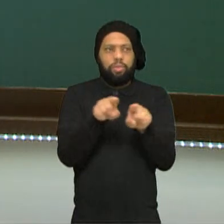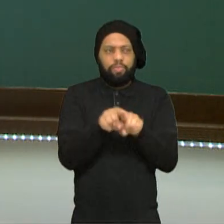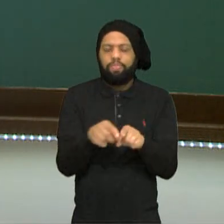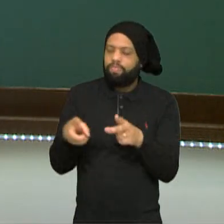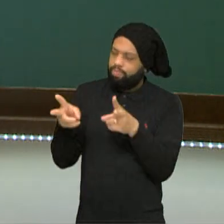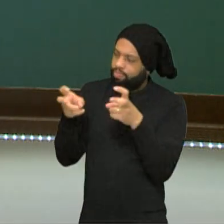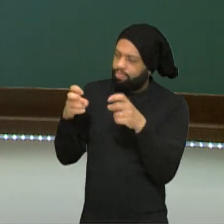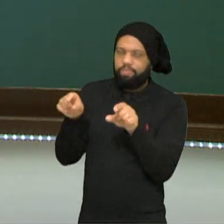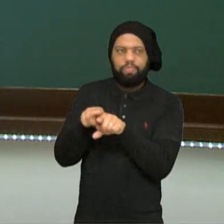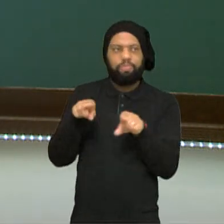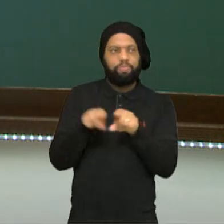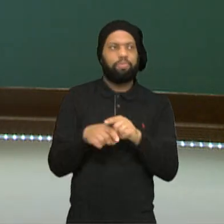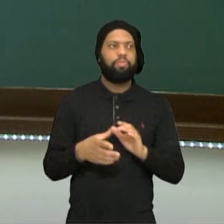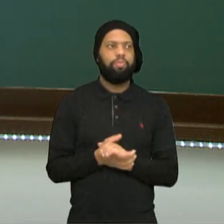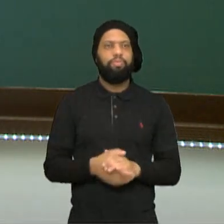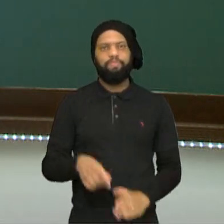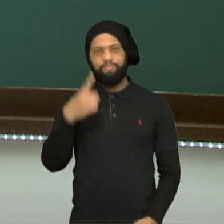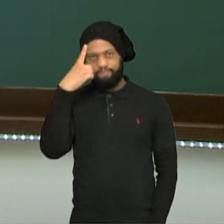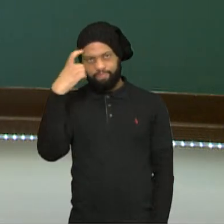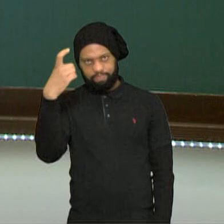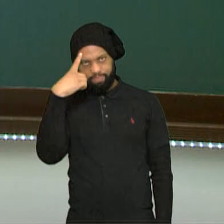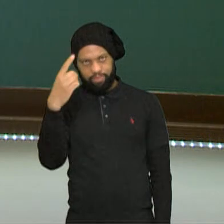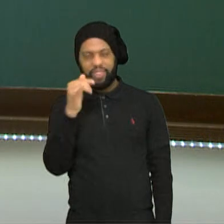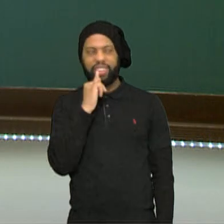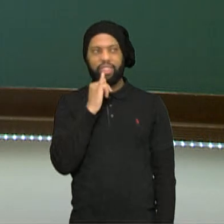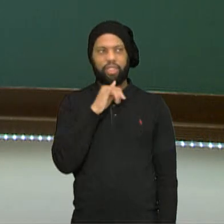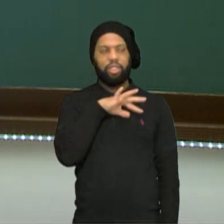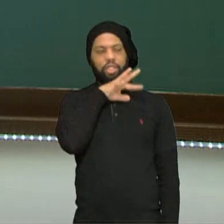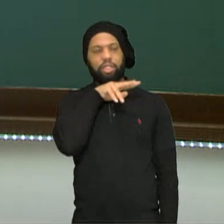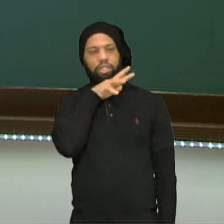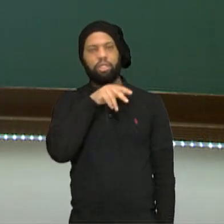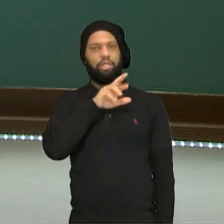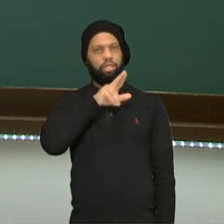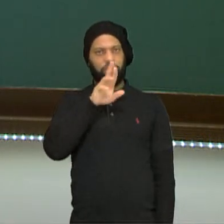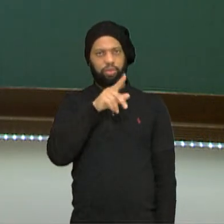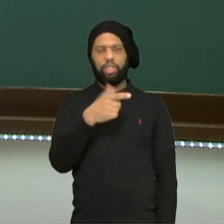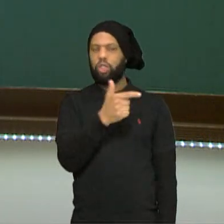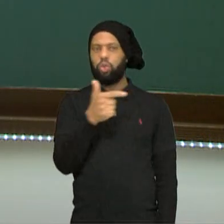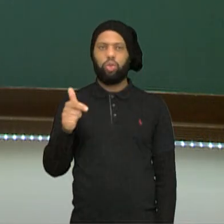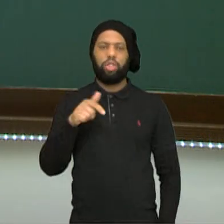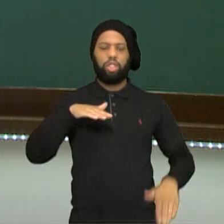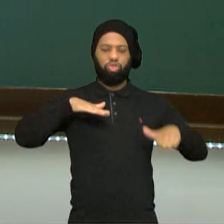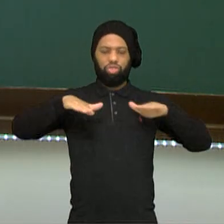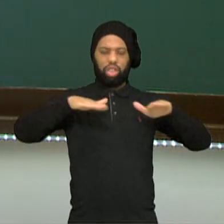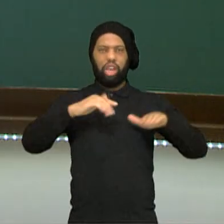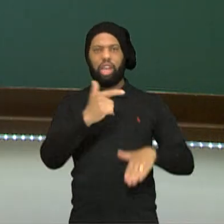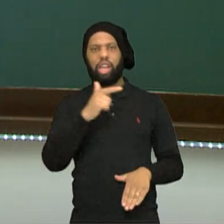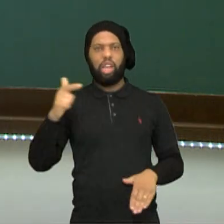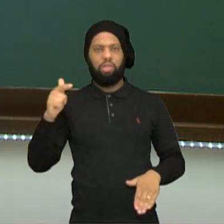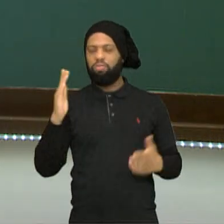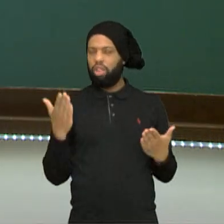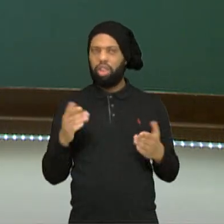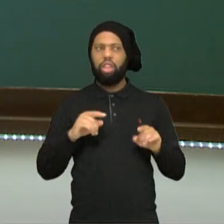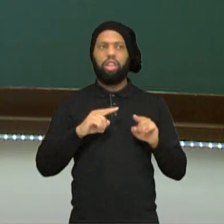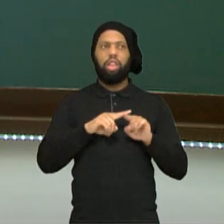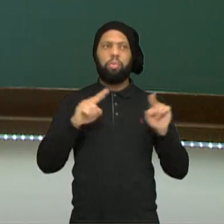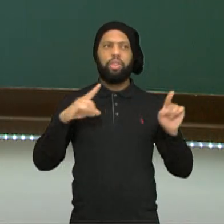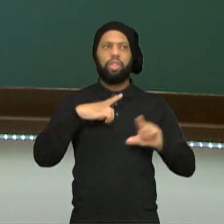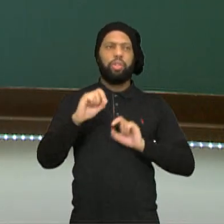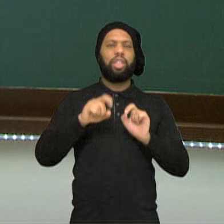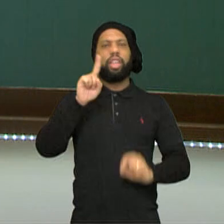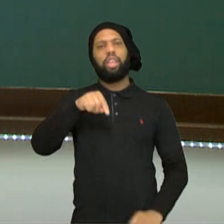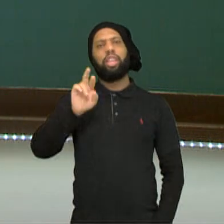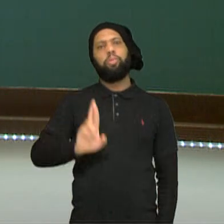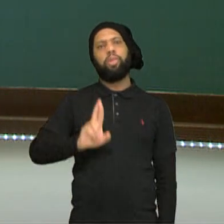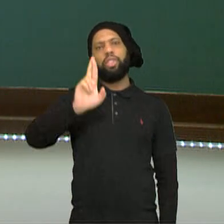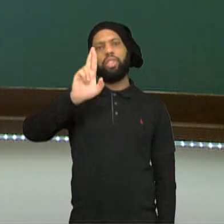também que eles não criam, né, o animal ali, não tem um jacaré, não tem uma lagartixa, né, eles têm uma